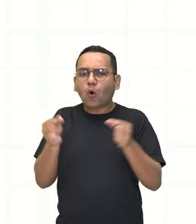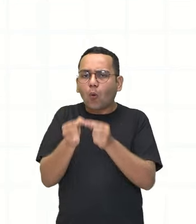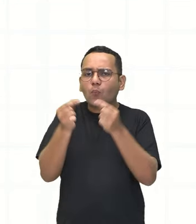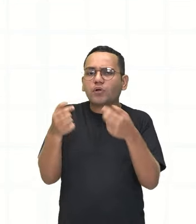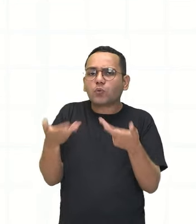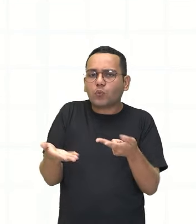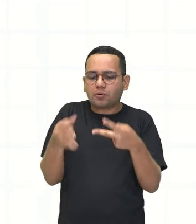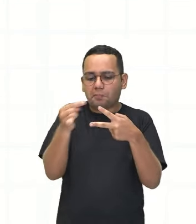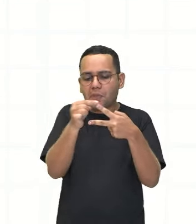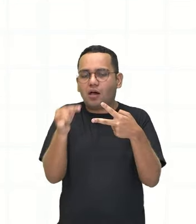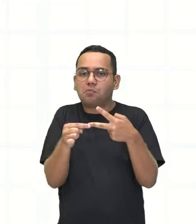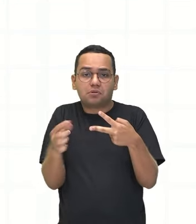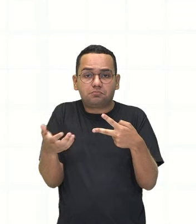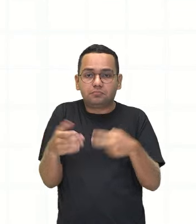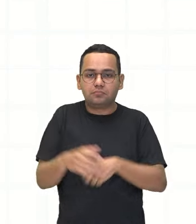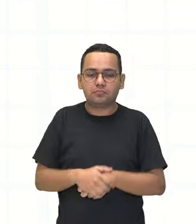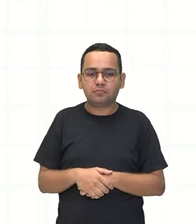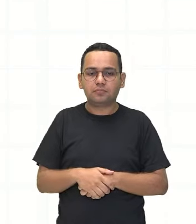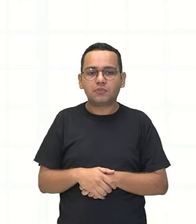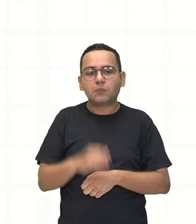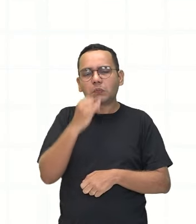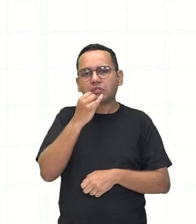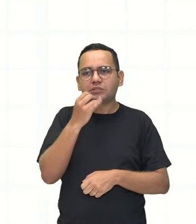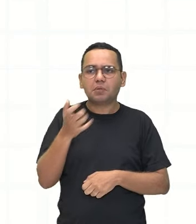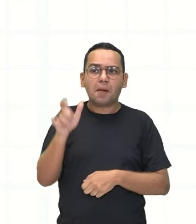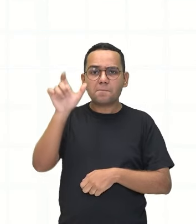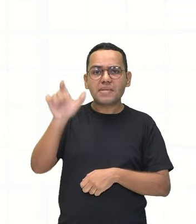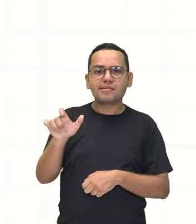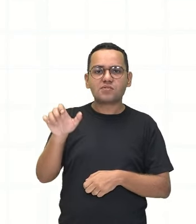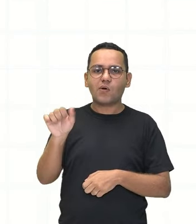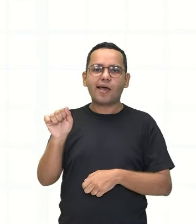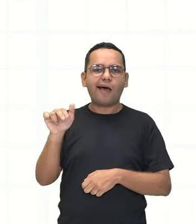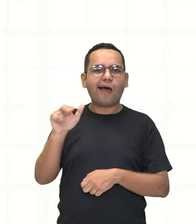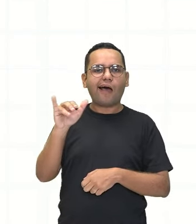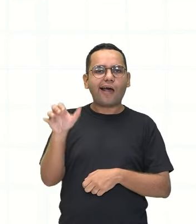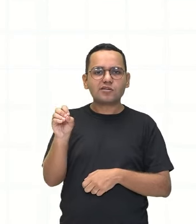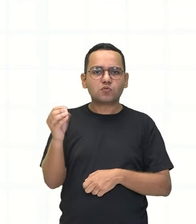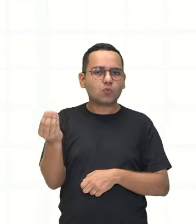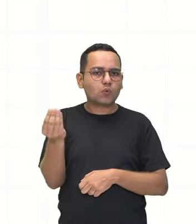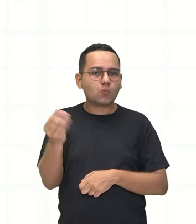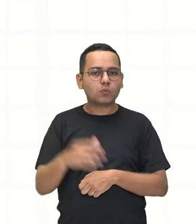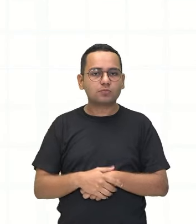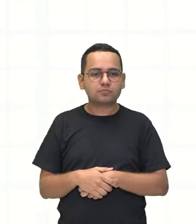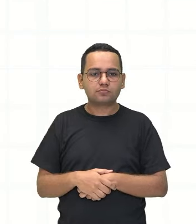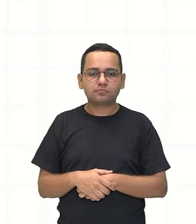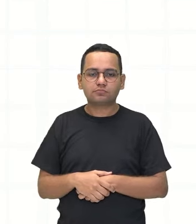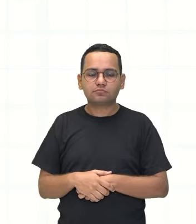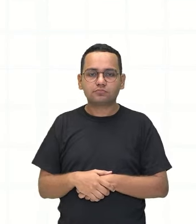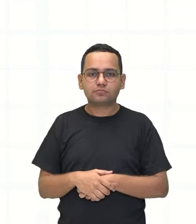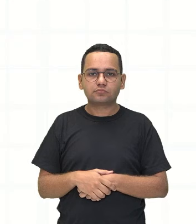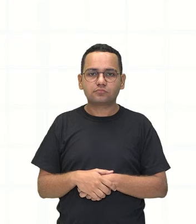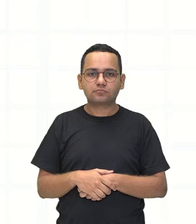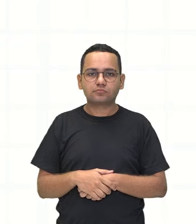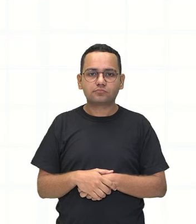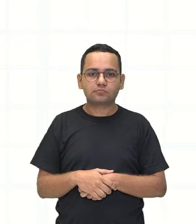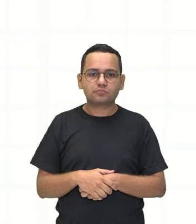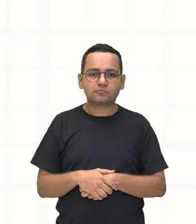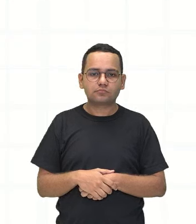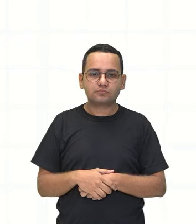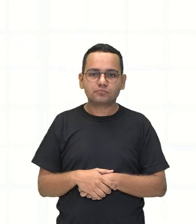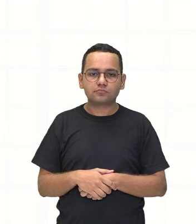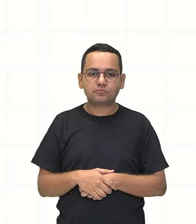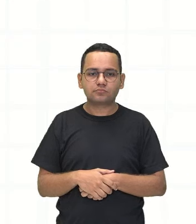gente quer falar que alguém é um anjo? A gente sempre usa a palavra anjo, né?